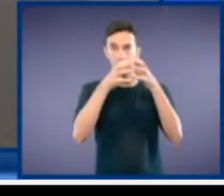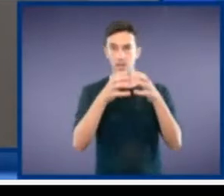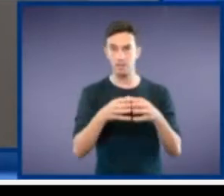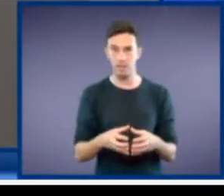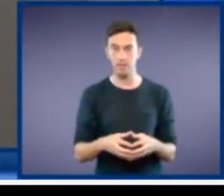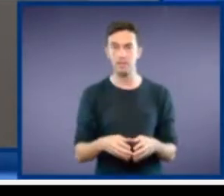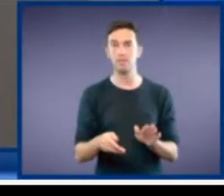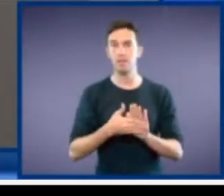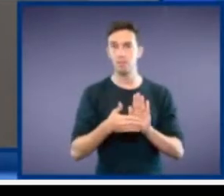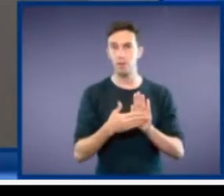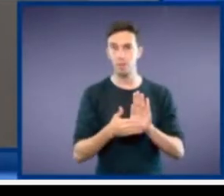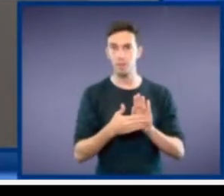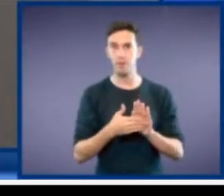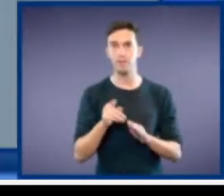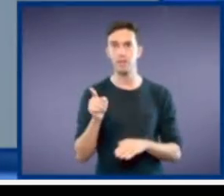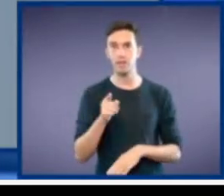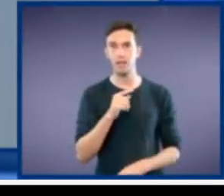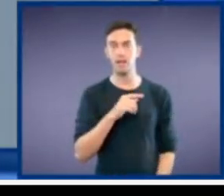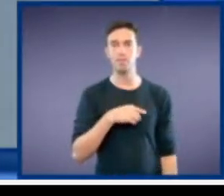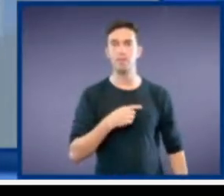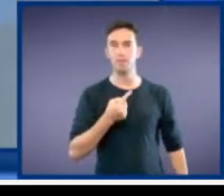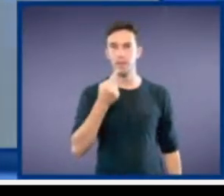proposta da proponente apta.